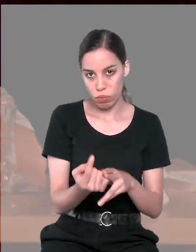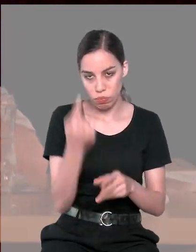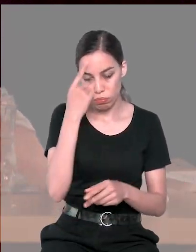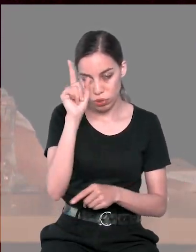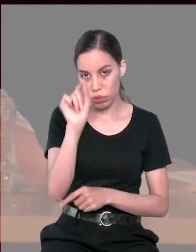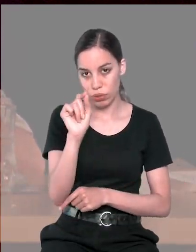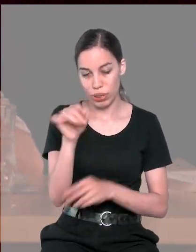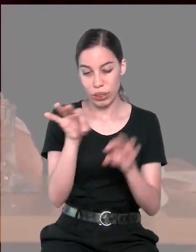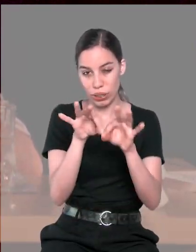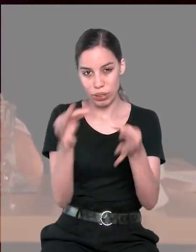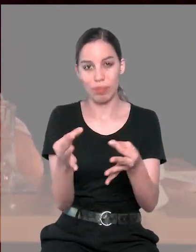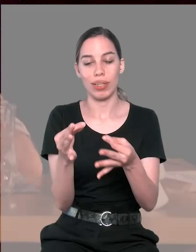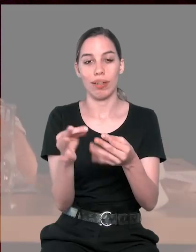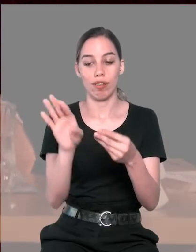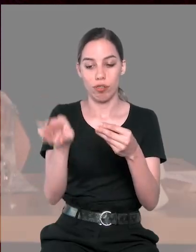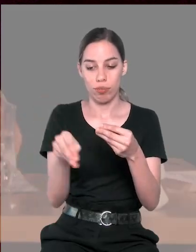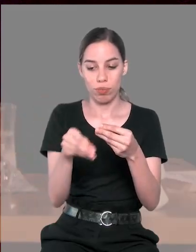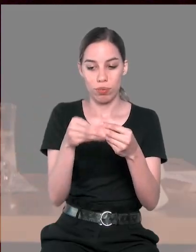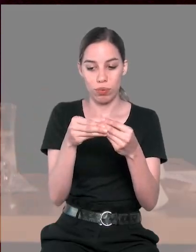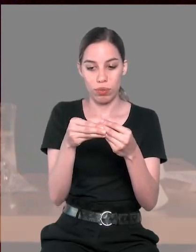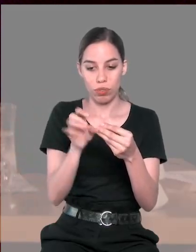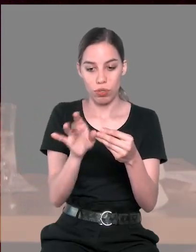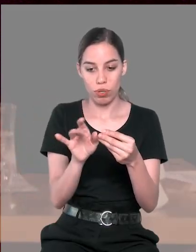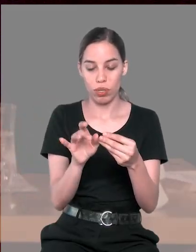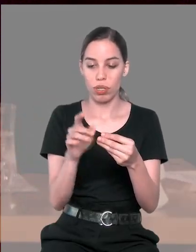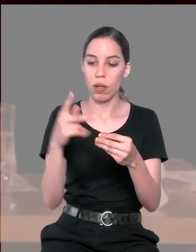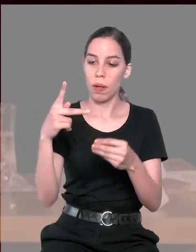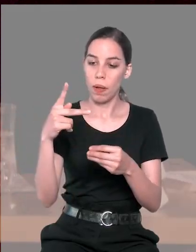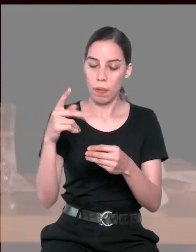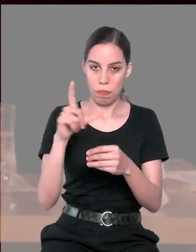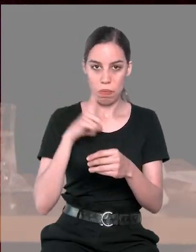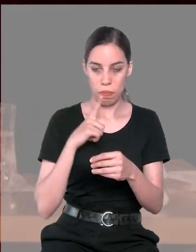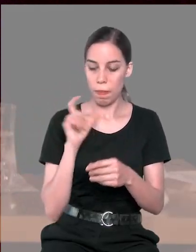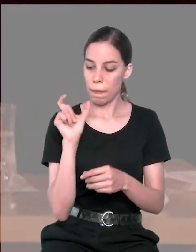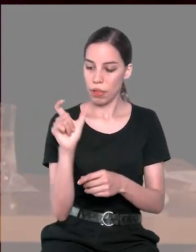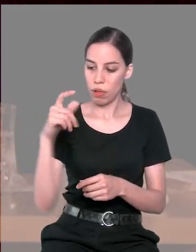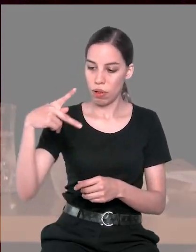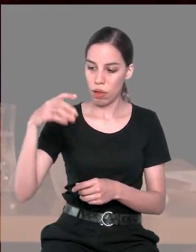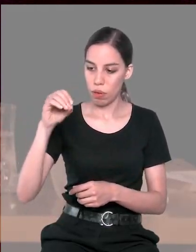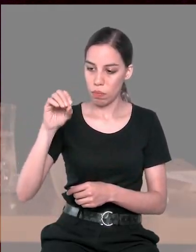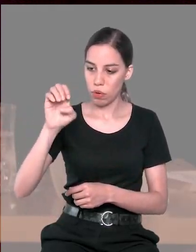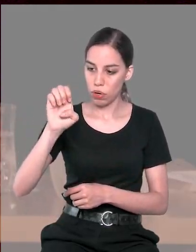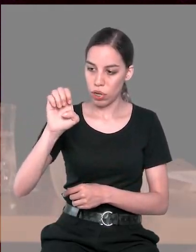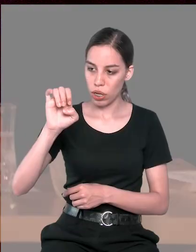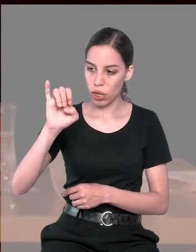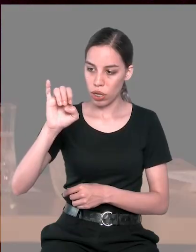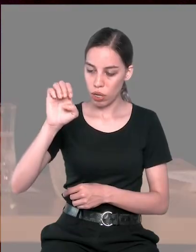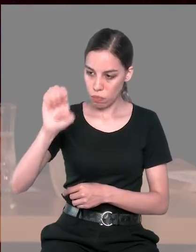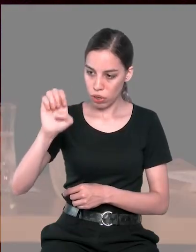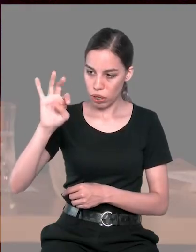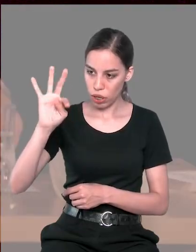muito simples, que é acrescentar um pequeno i na palavra poética e chamá-la de